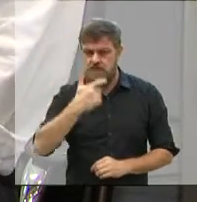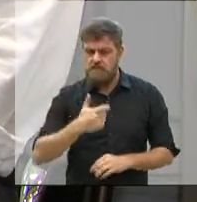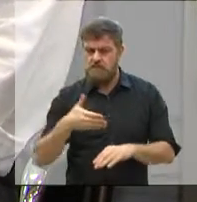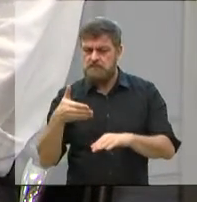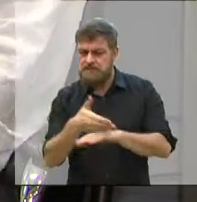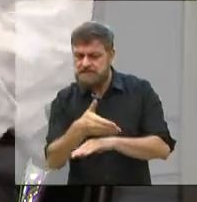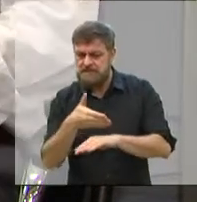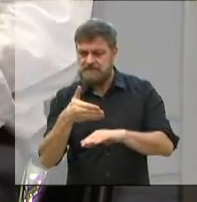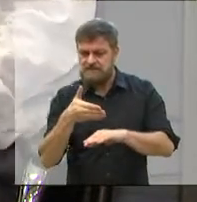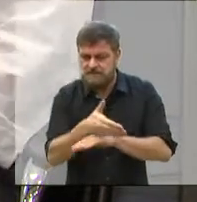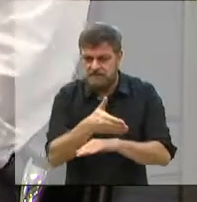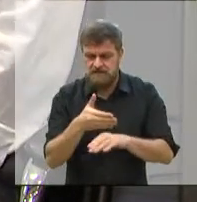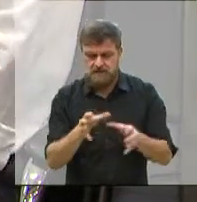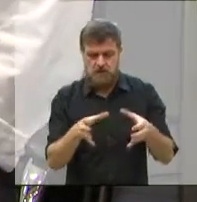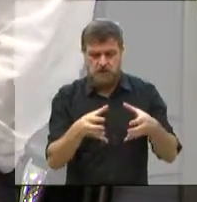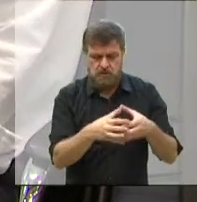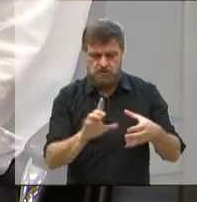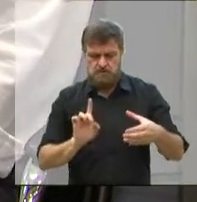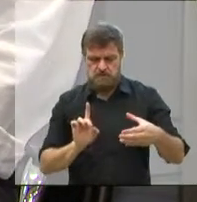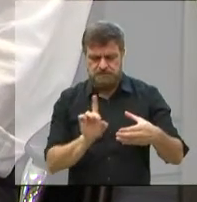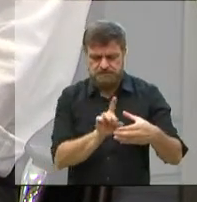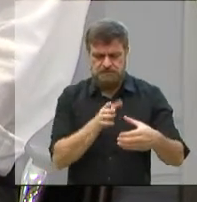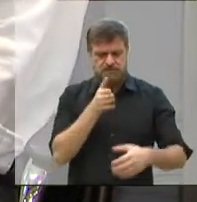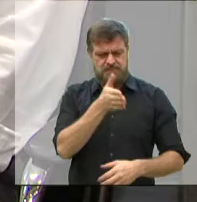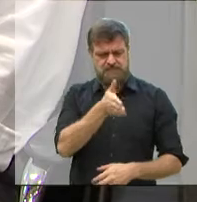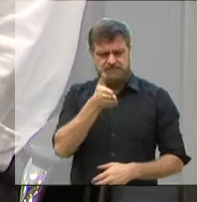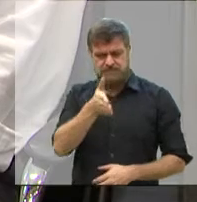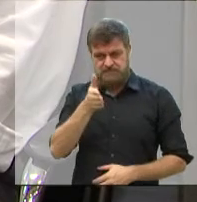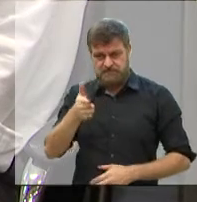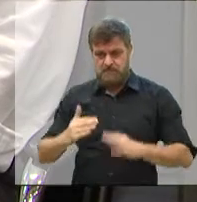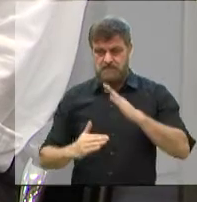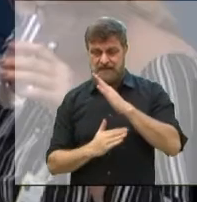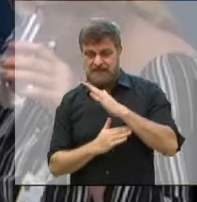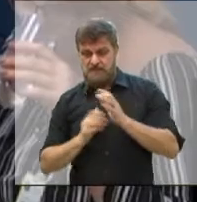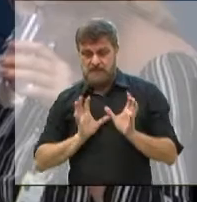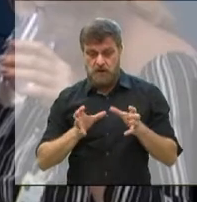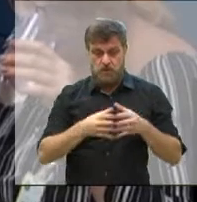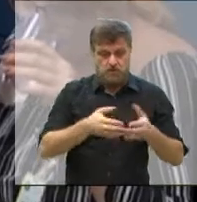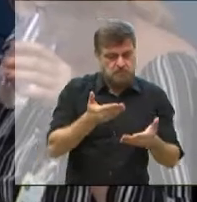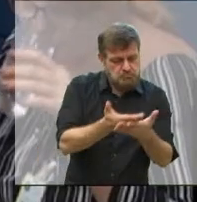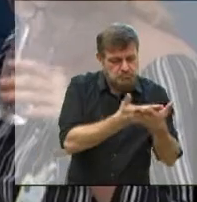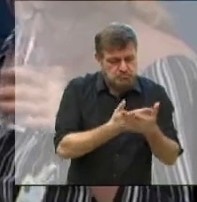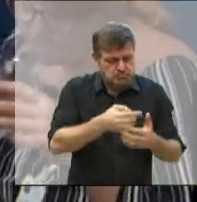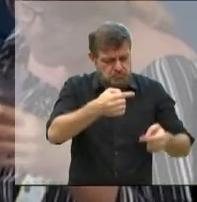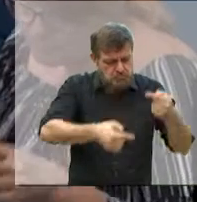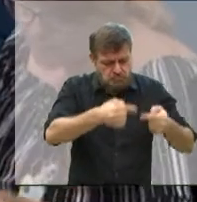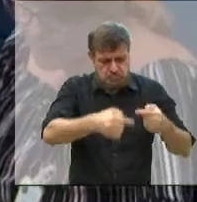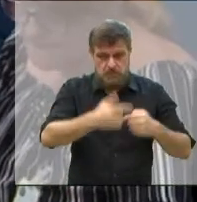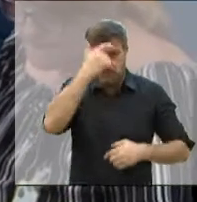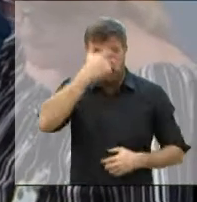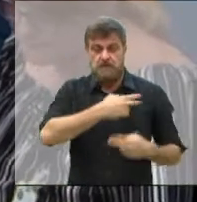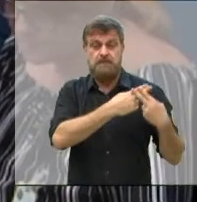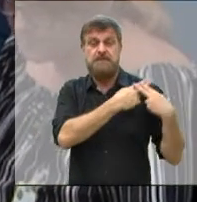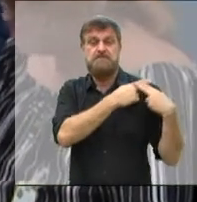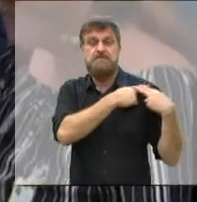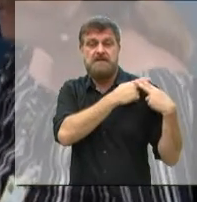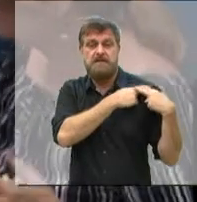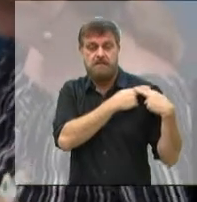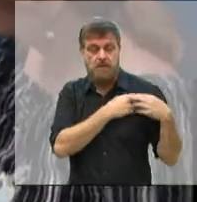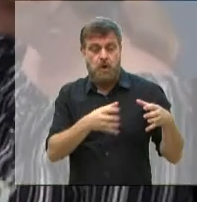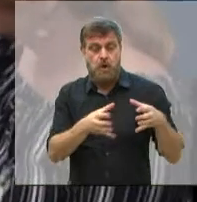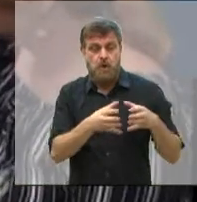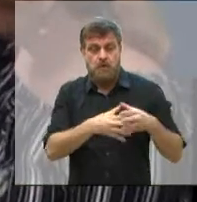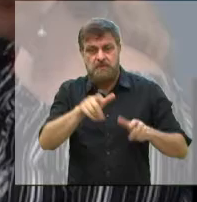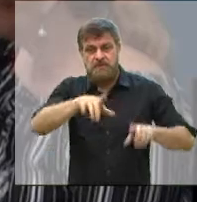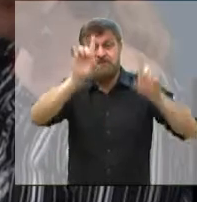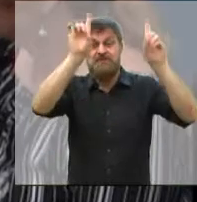participar ativamente de várias comissões que tinha aqui na Câmara e assumi a comissão das